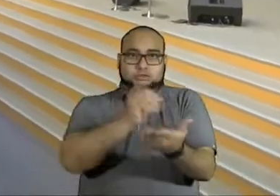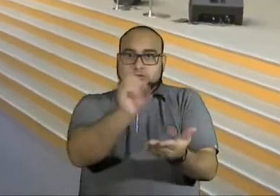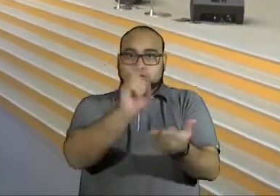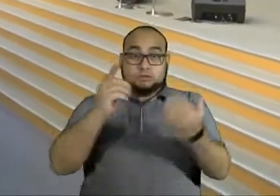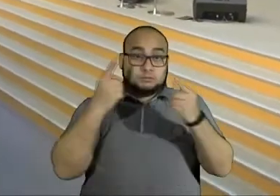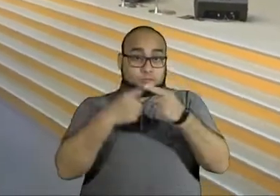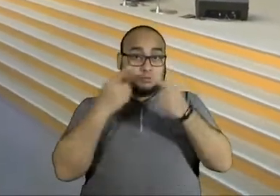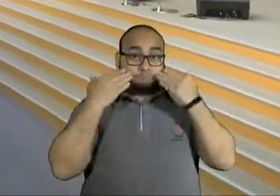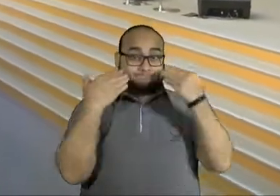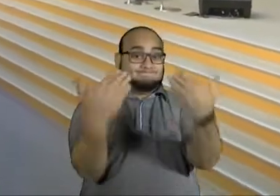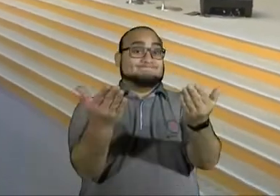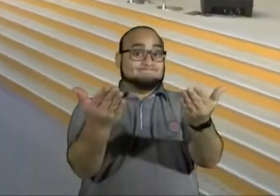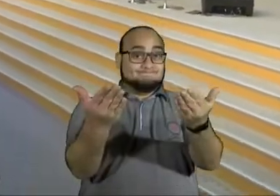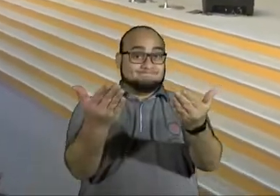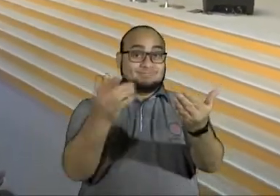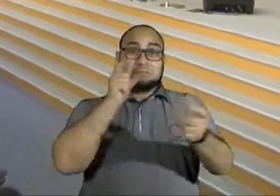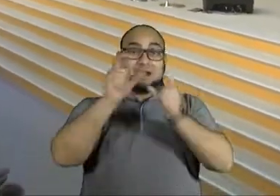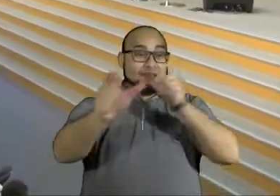manifestação de palavra.